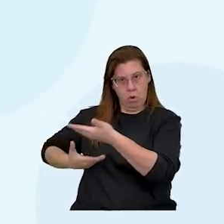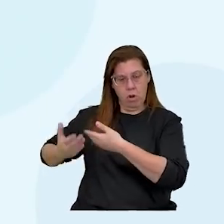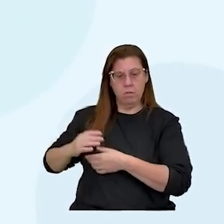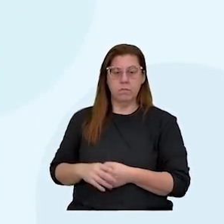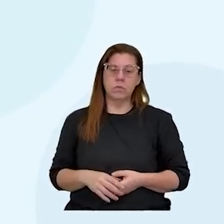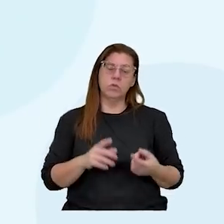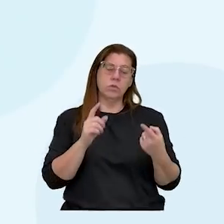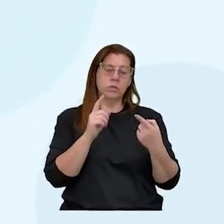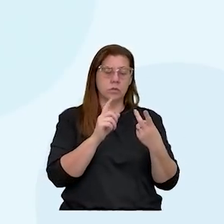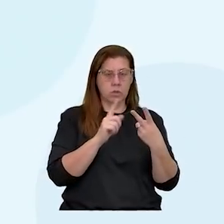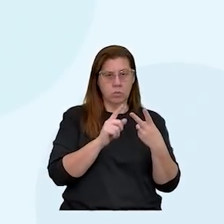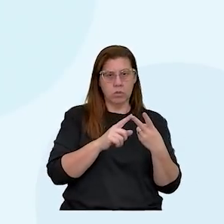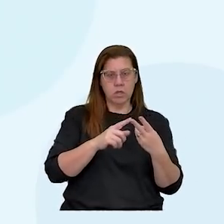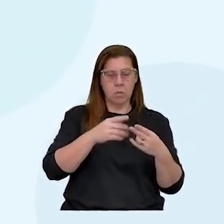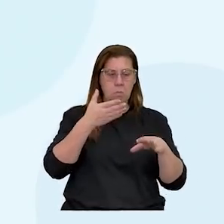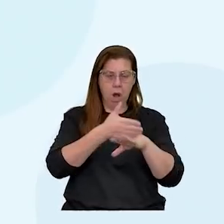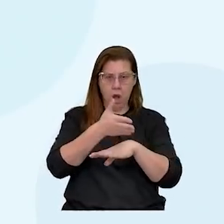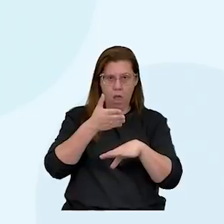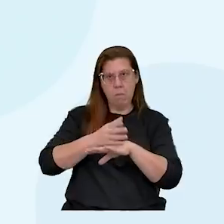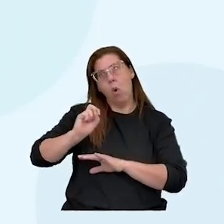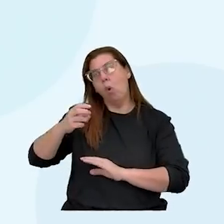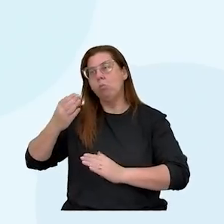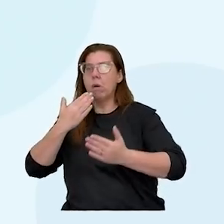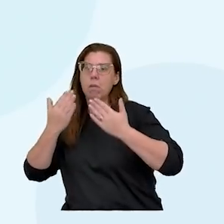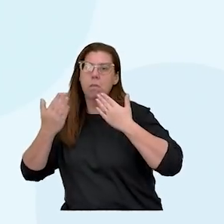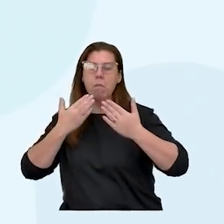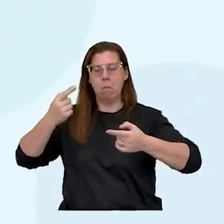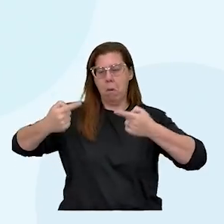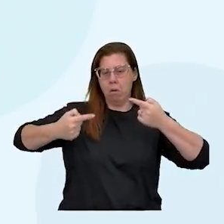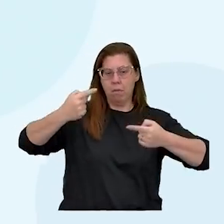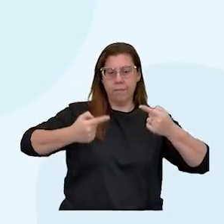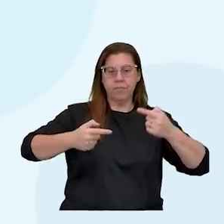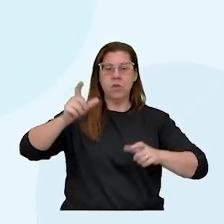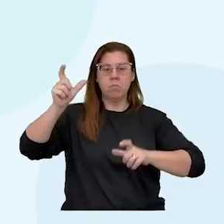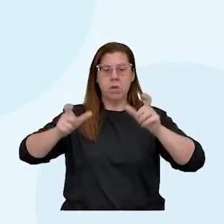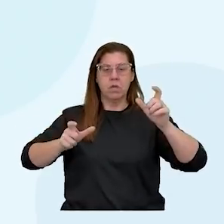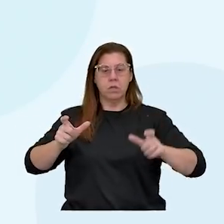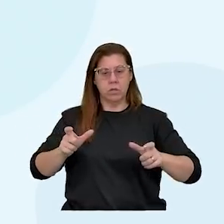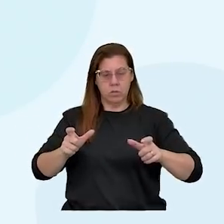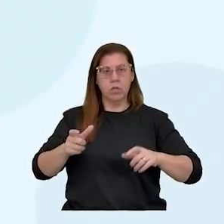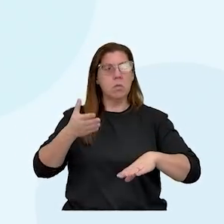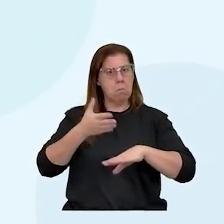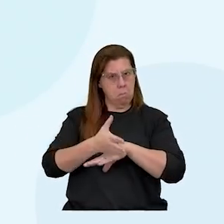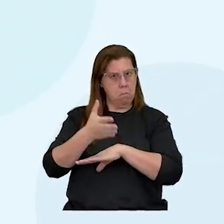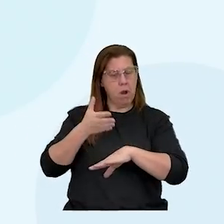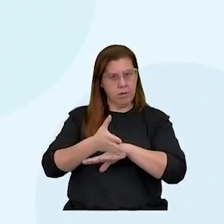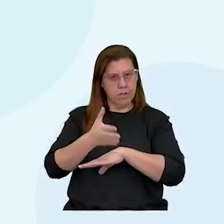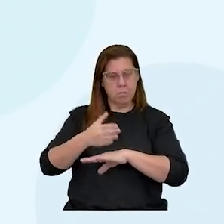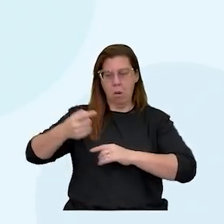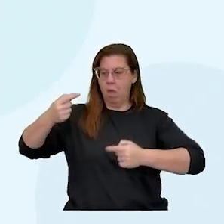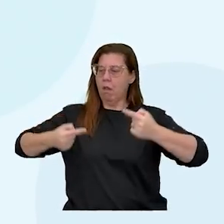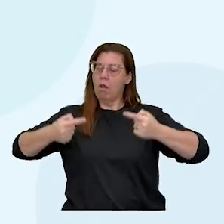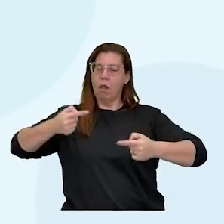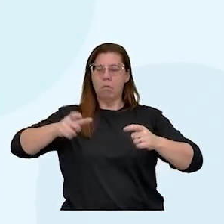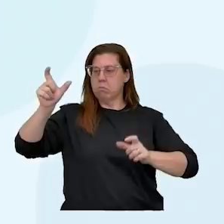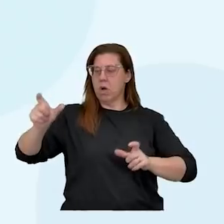E, complementando essa questão da palavra e pensando no debate, a postura corporal também diz muito. Então, eu